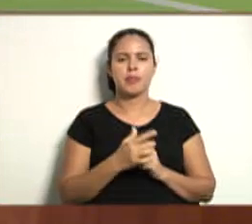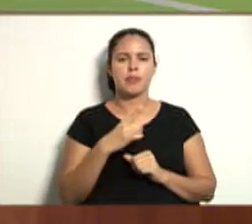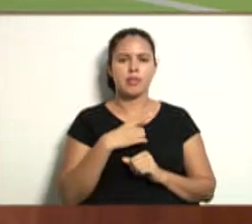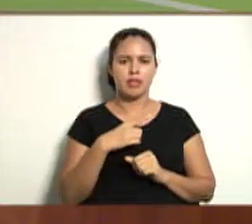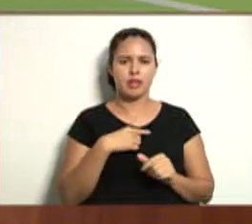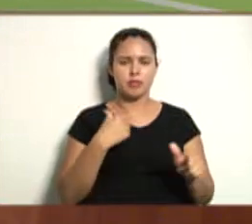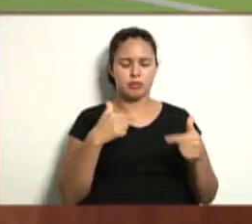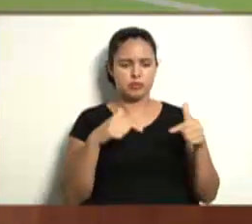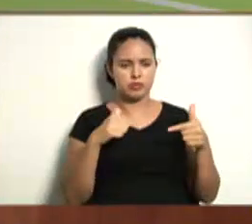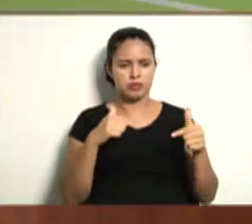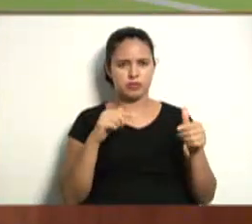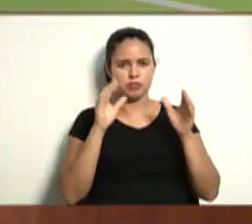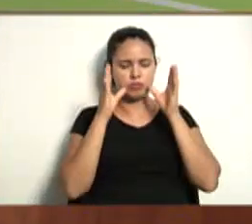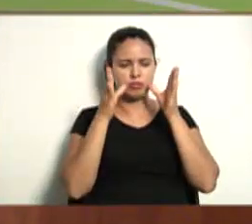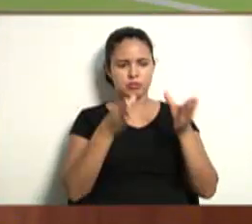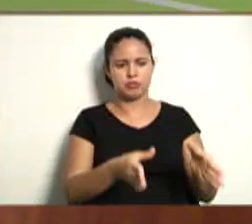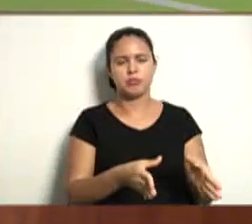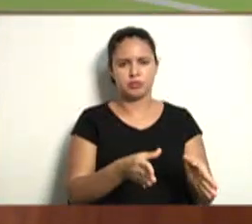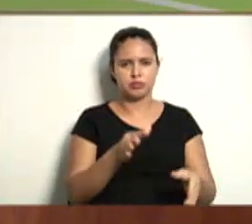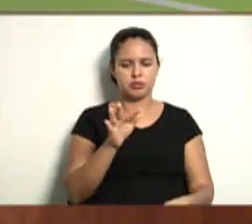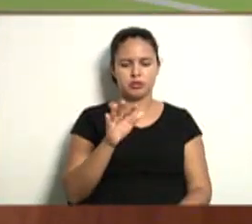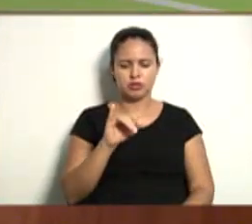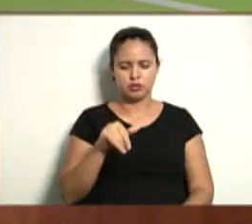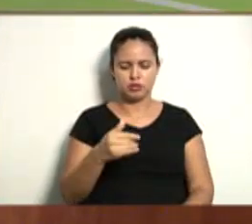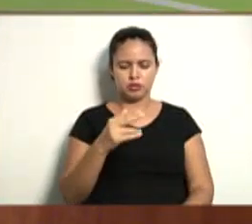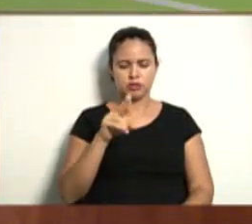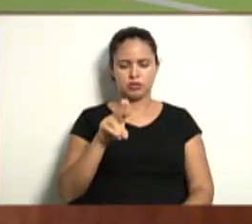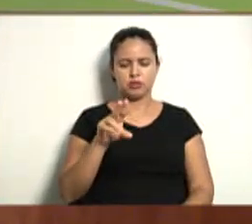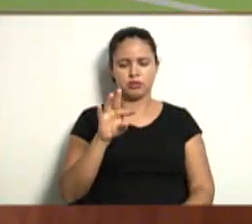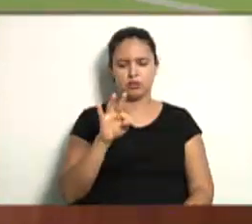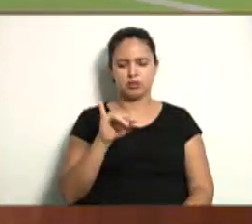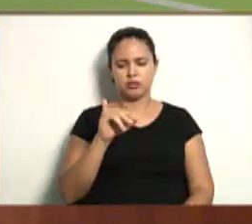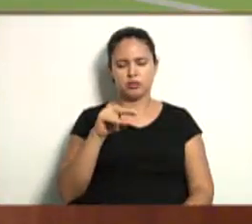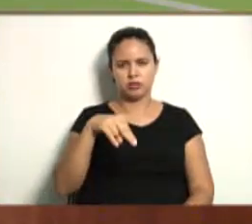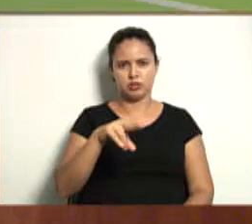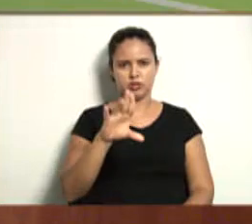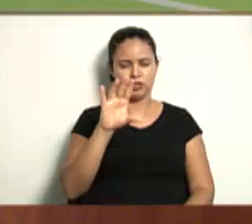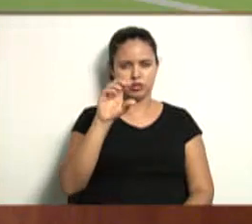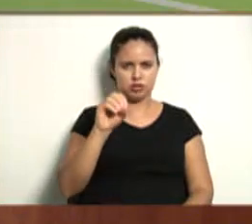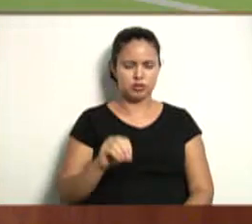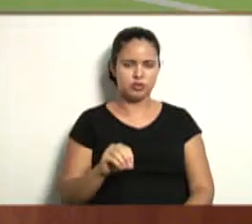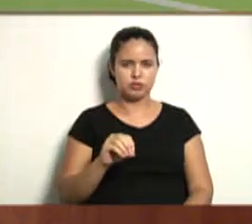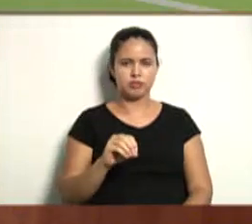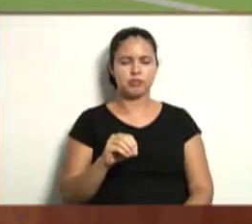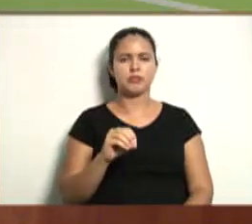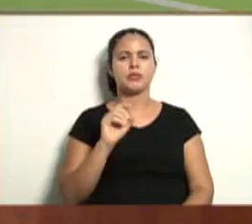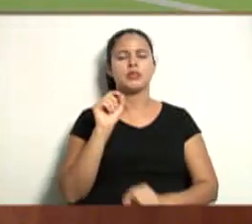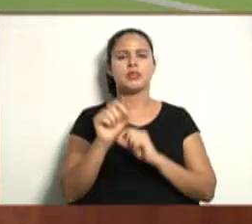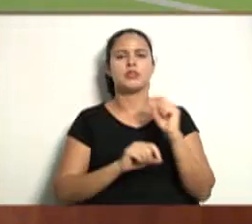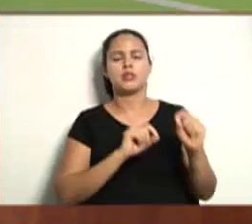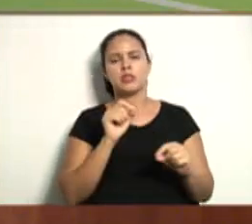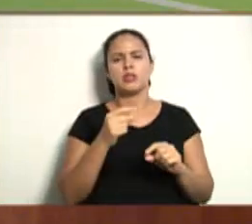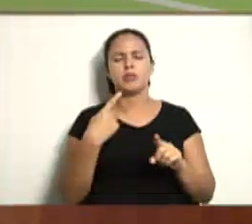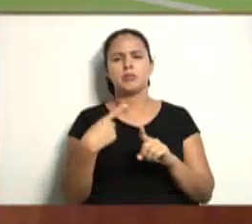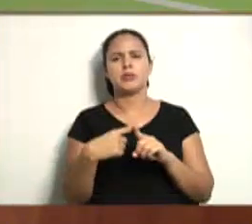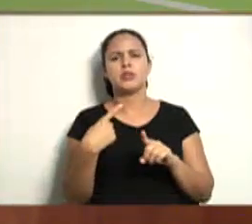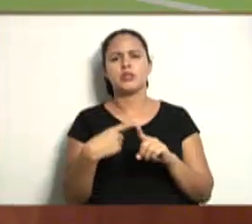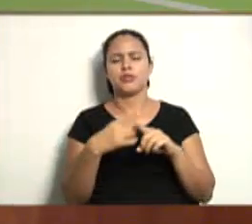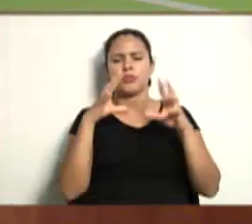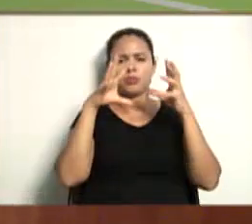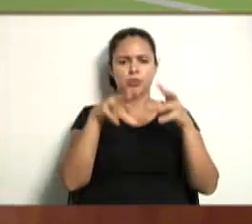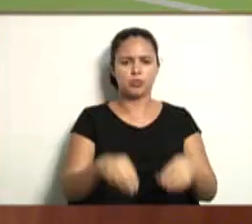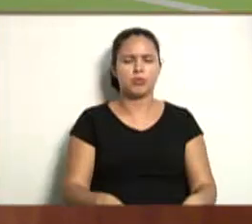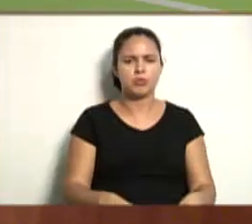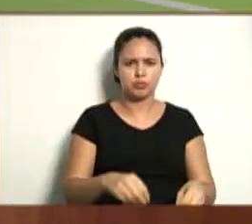professor Justino Ferreira, ele postou aqui uma das respostas. A resposta aqui foi postada foi: porque em tudo